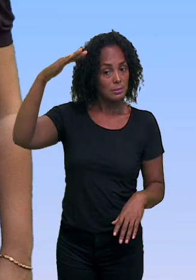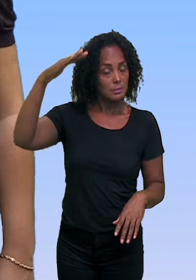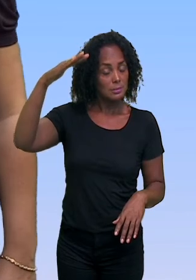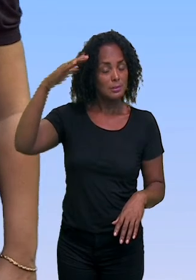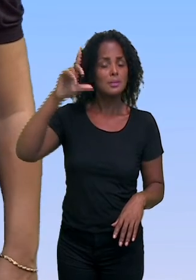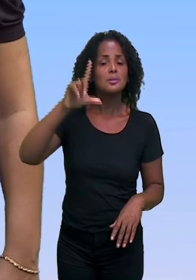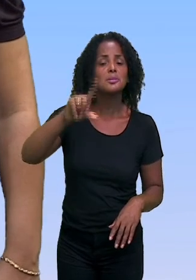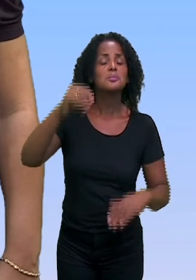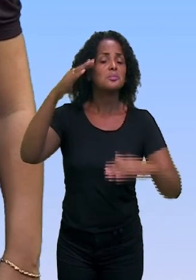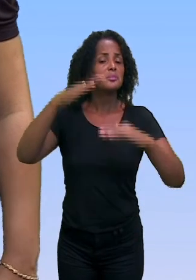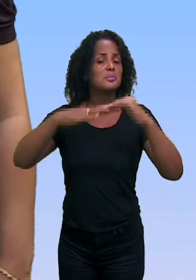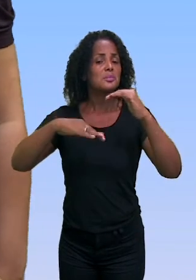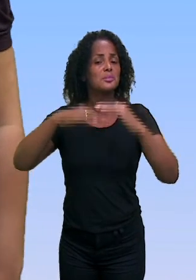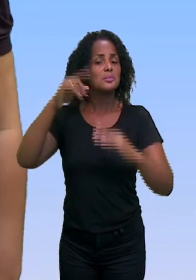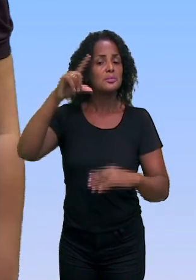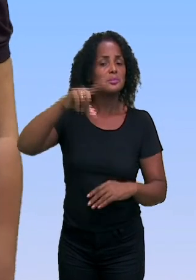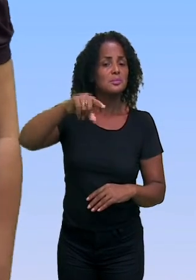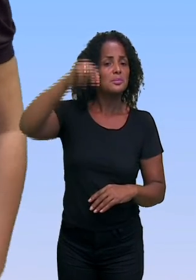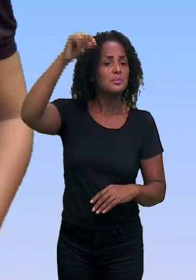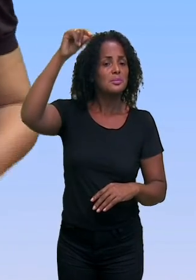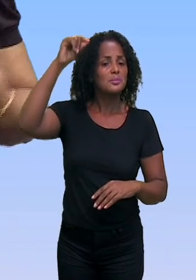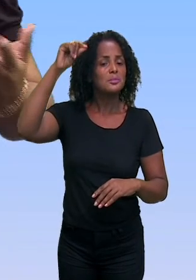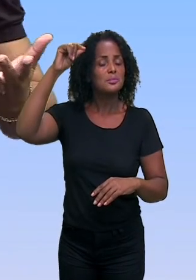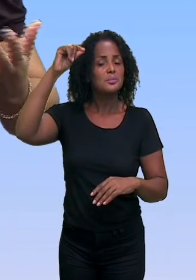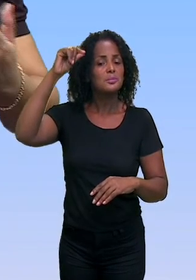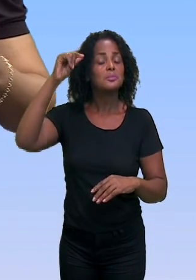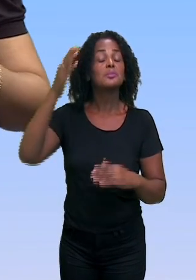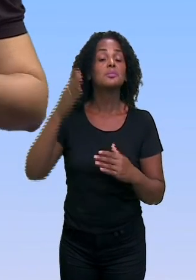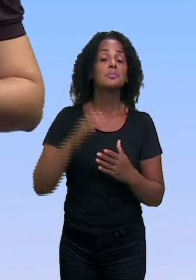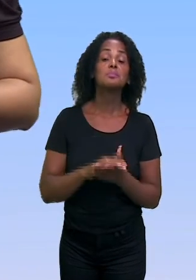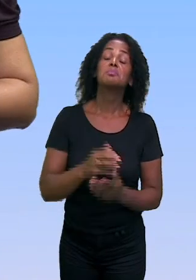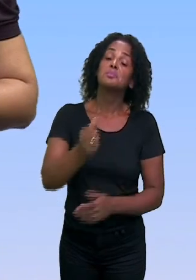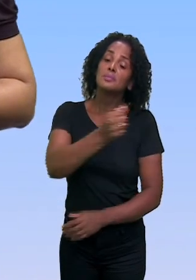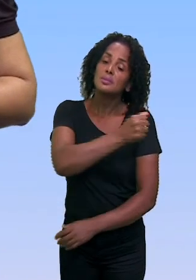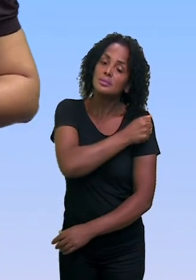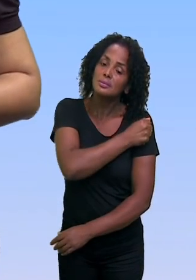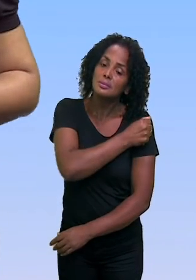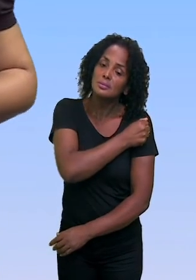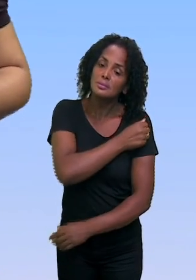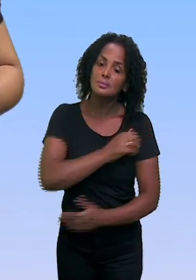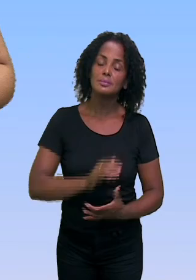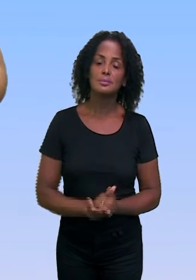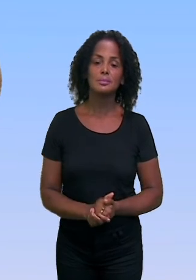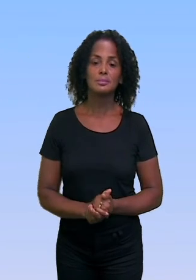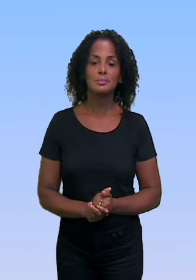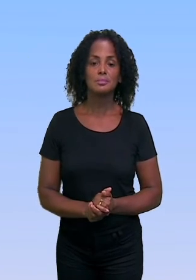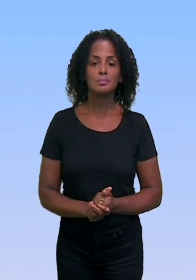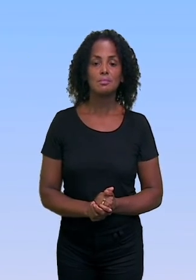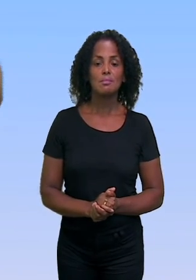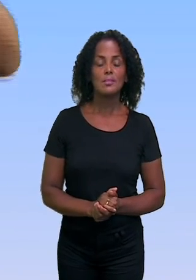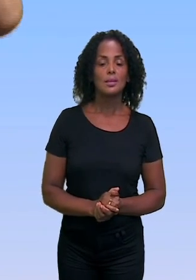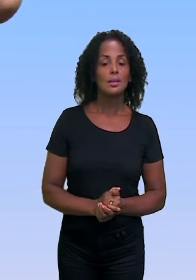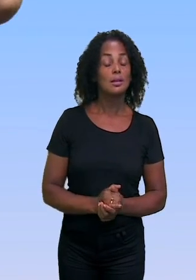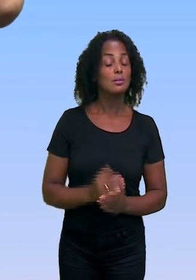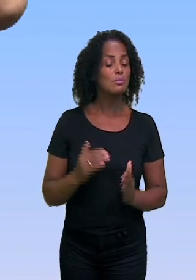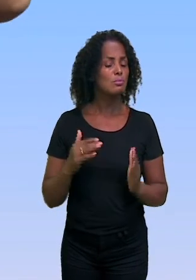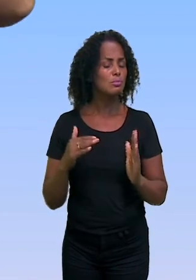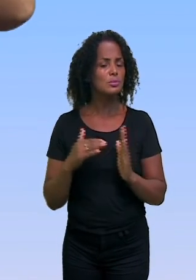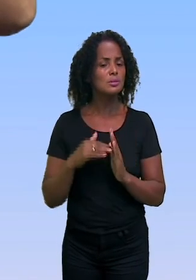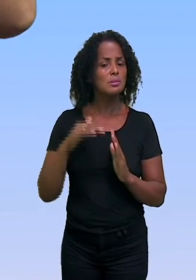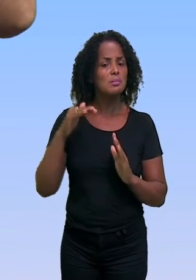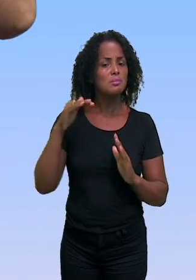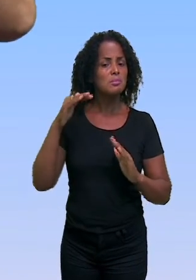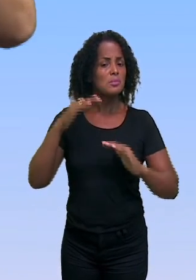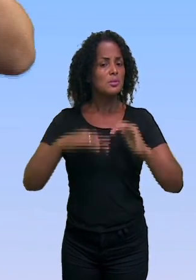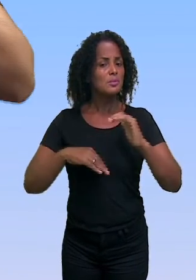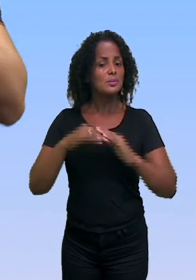can be a student quando eu crescer eu posso ser um estudante essa é a última profissão só que